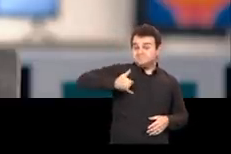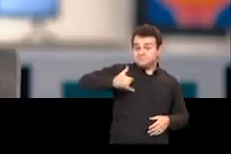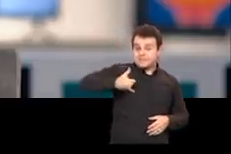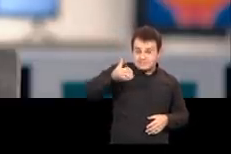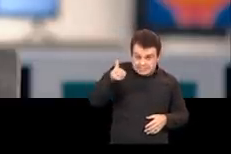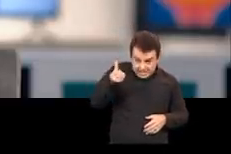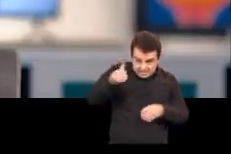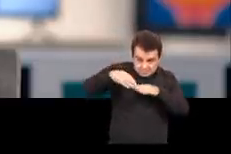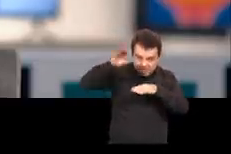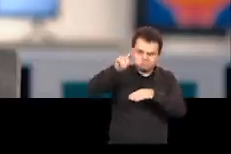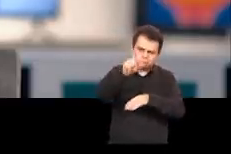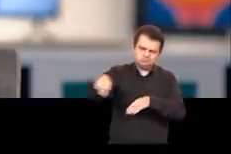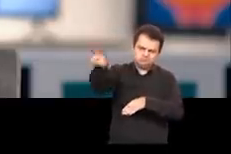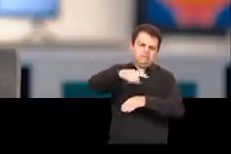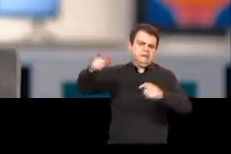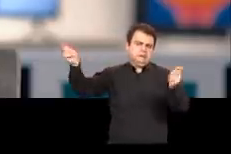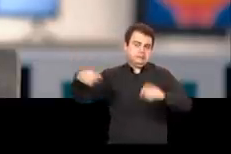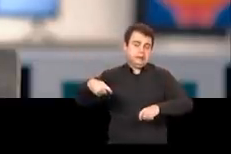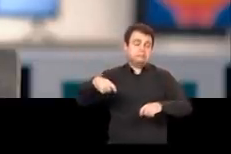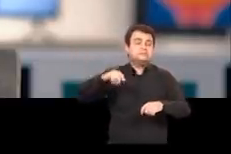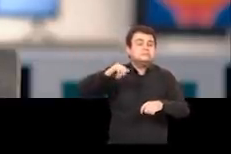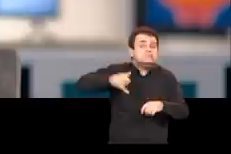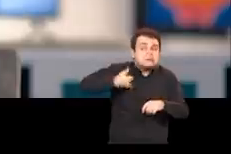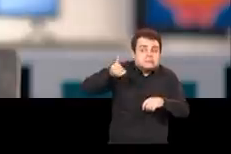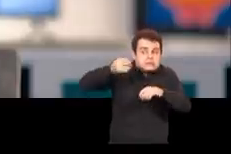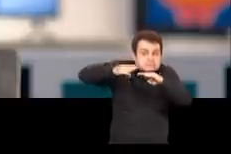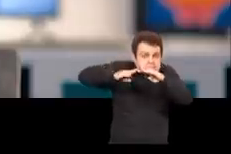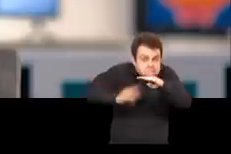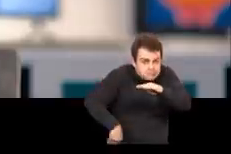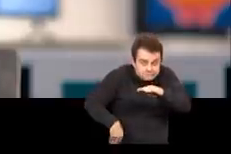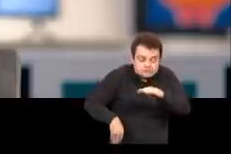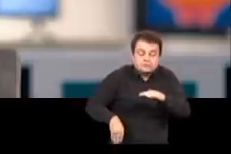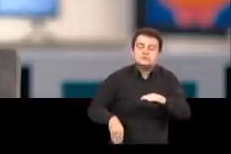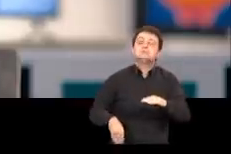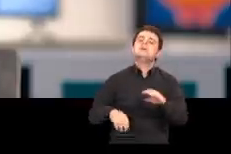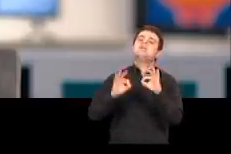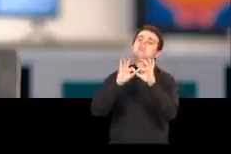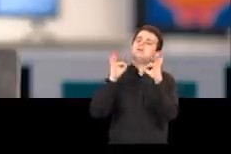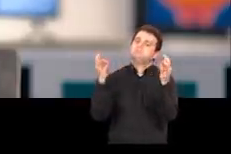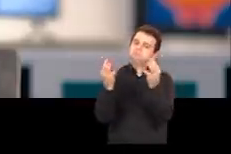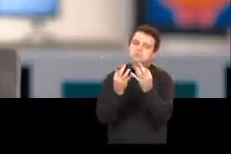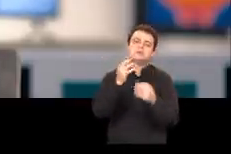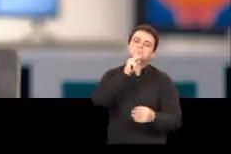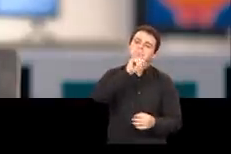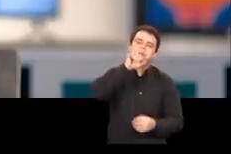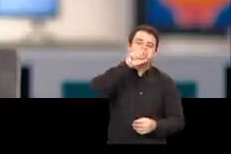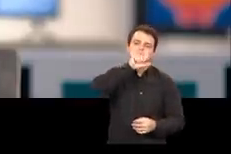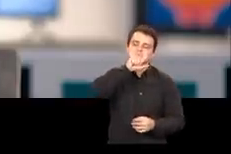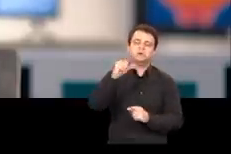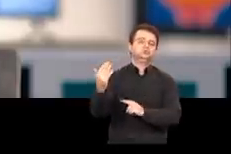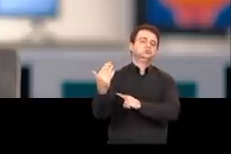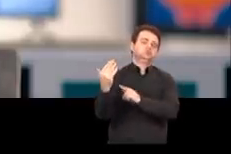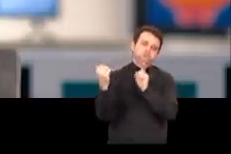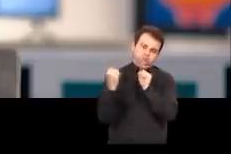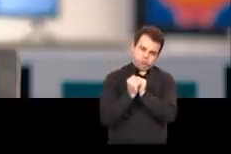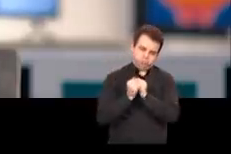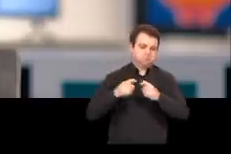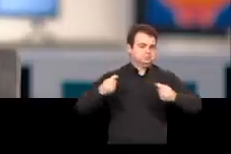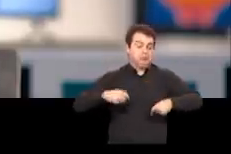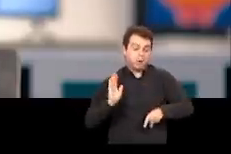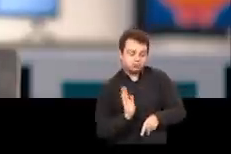crianças pequenas? Estas dependem totalmente dos seus pais para terem uma rotina. E